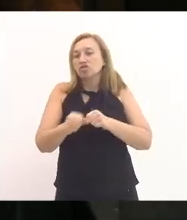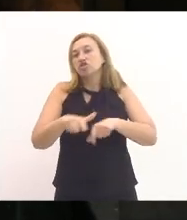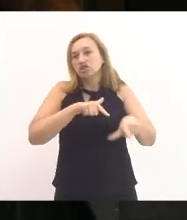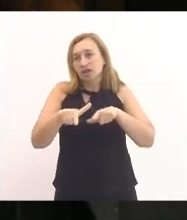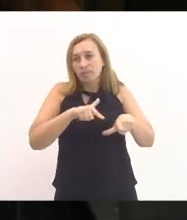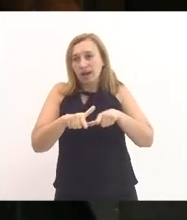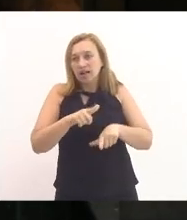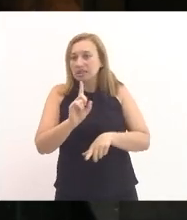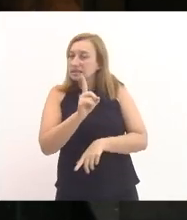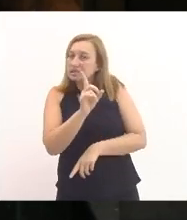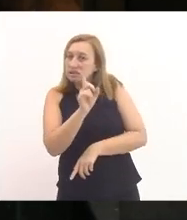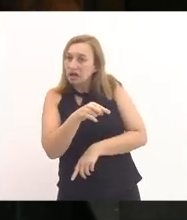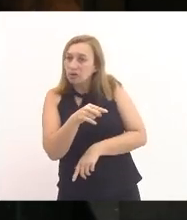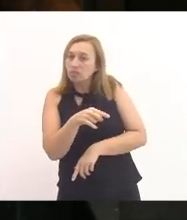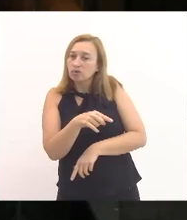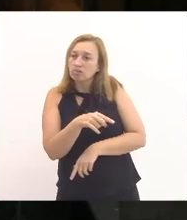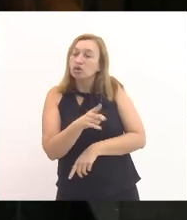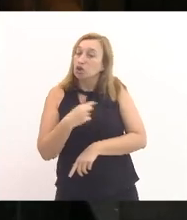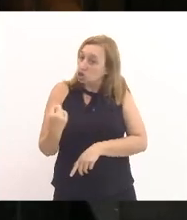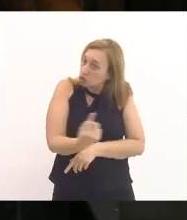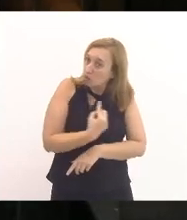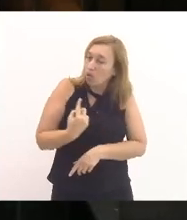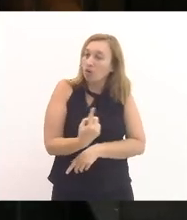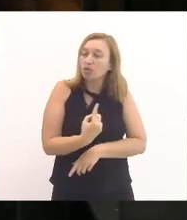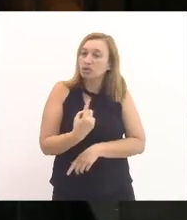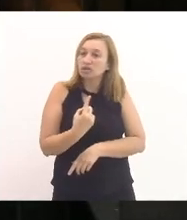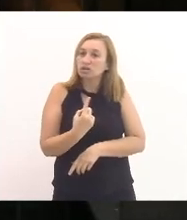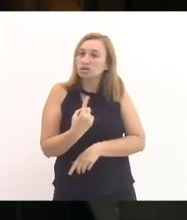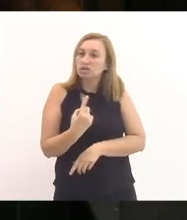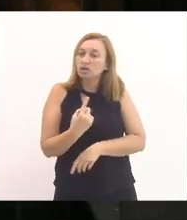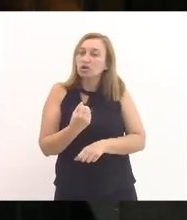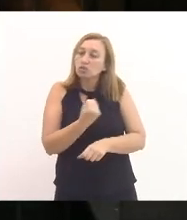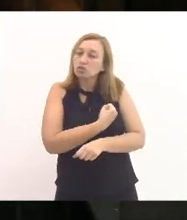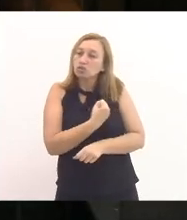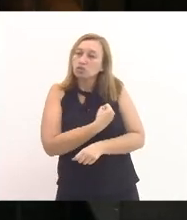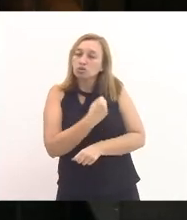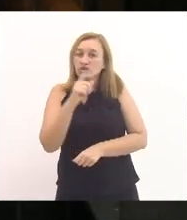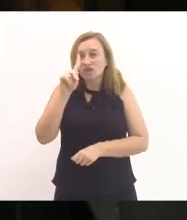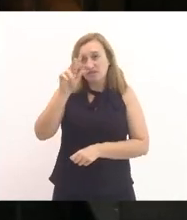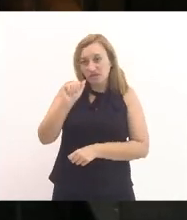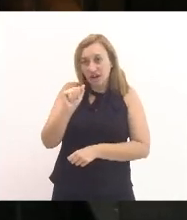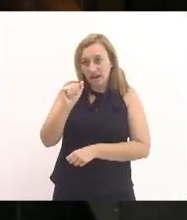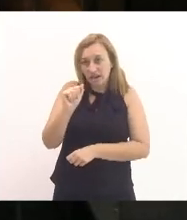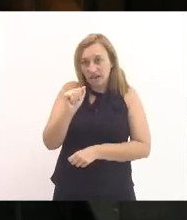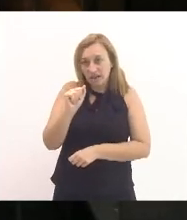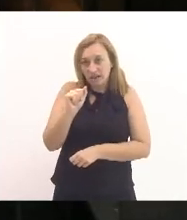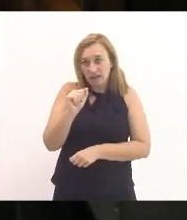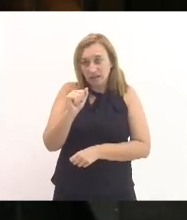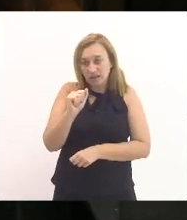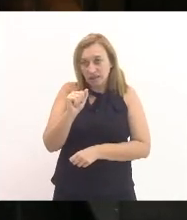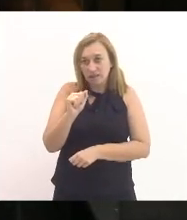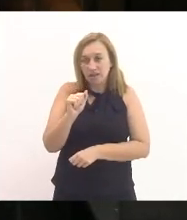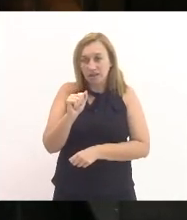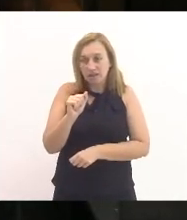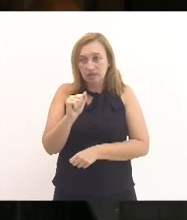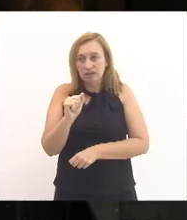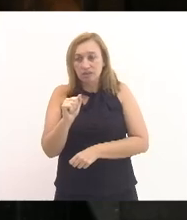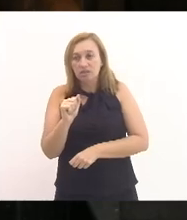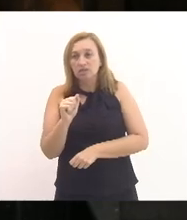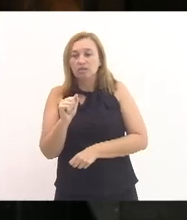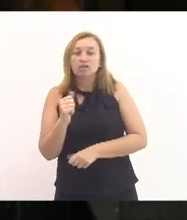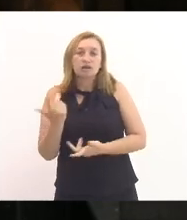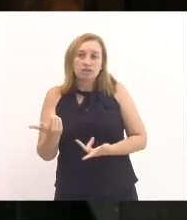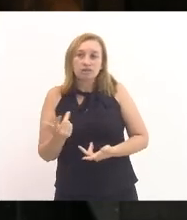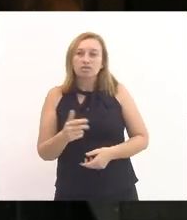se isso não for possível que nós aumentemos em o número de vagas por antiguidade três quartos